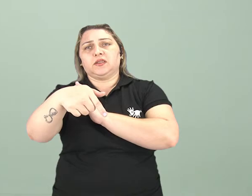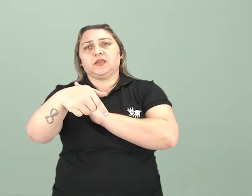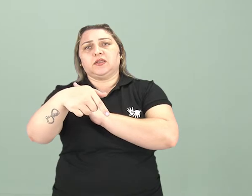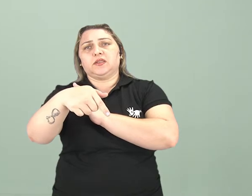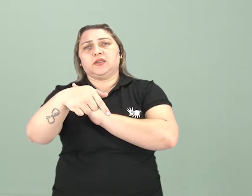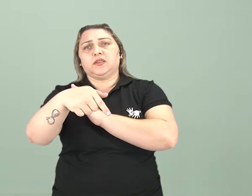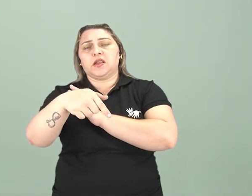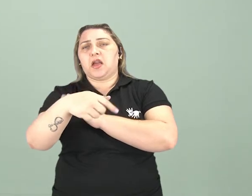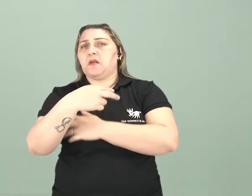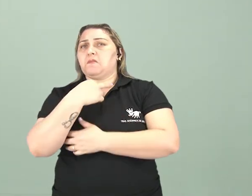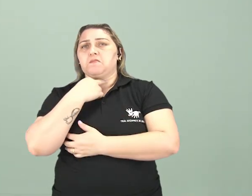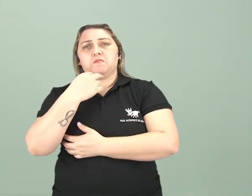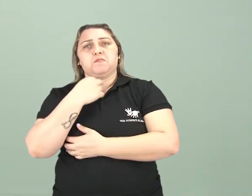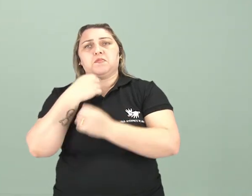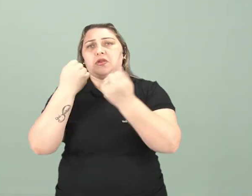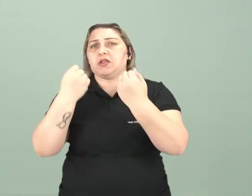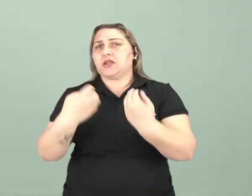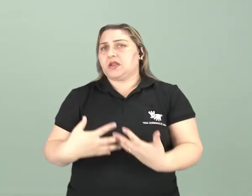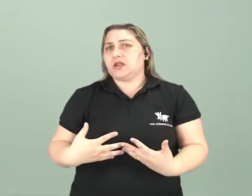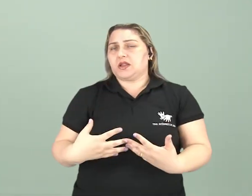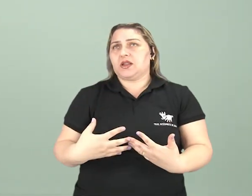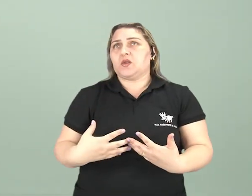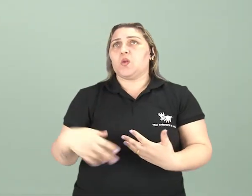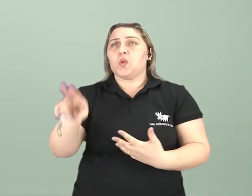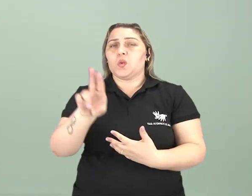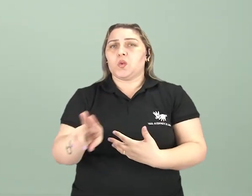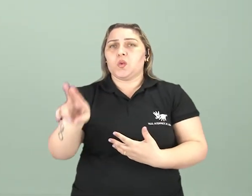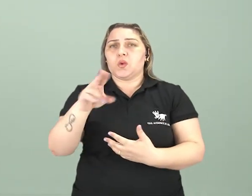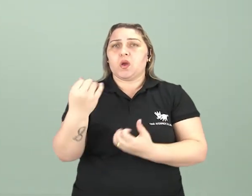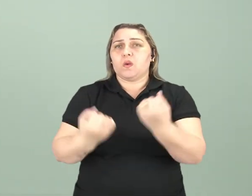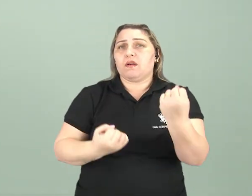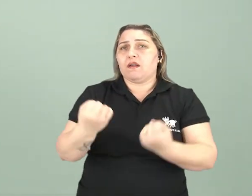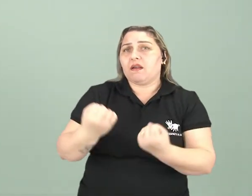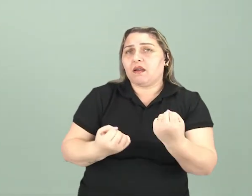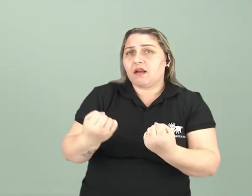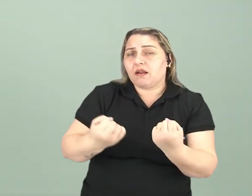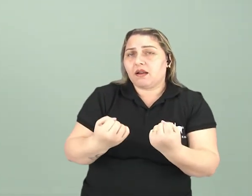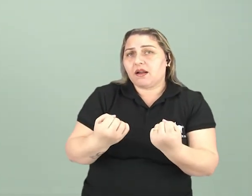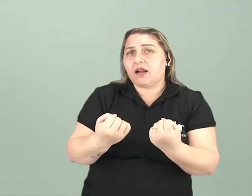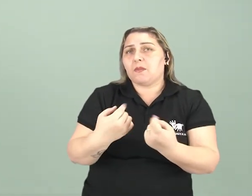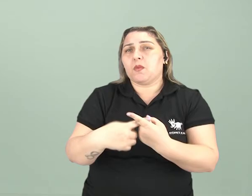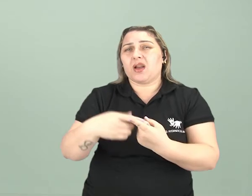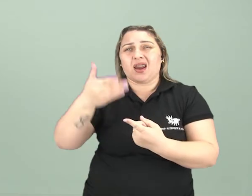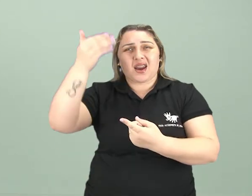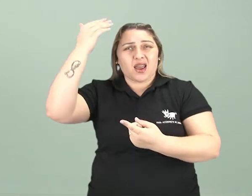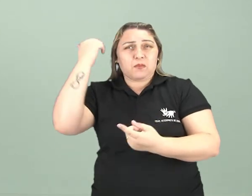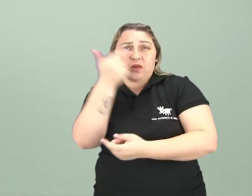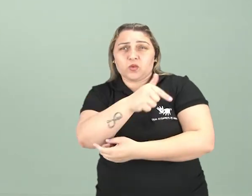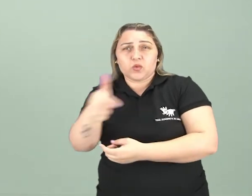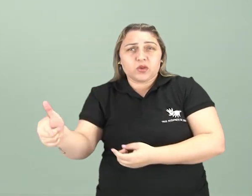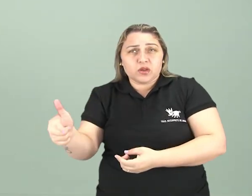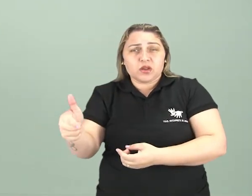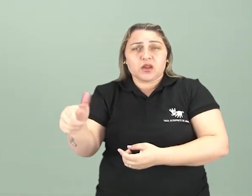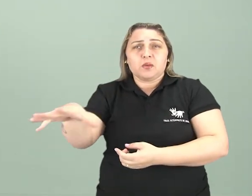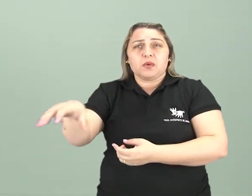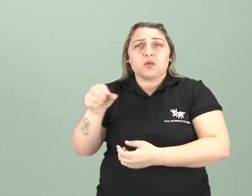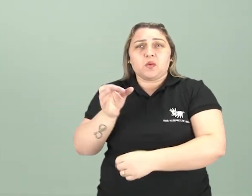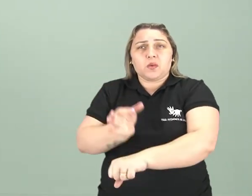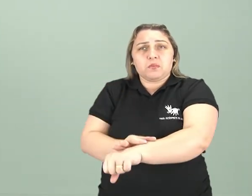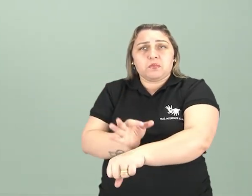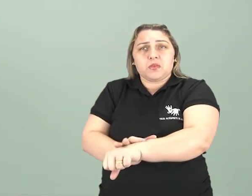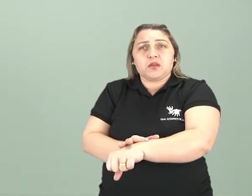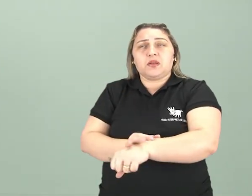situações. Porque se foi na Inglaterra do século XVII, eu não vou poder contar que ele utilizou um carro